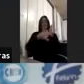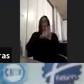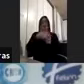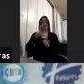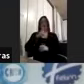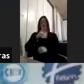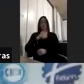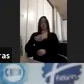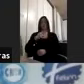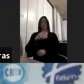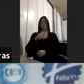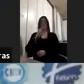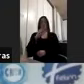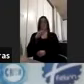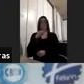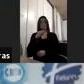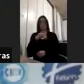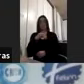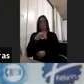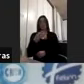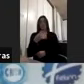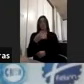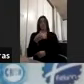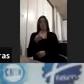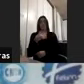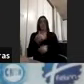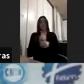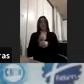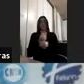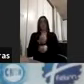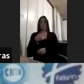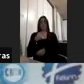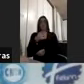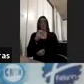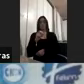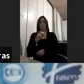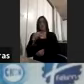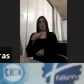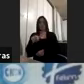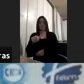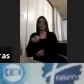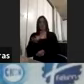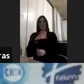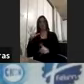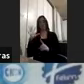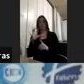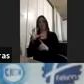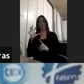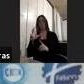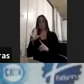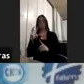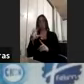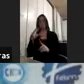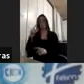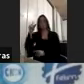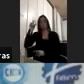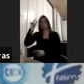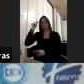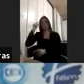15.426 de 2007, que fala sobre incentivo fiscal que foi dado à empresa Renault multinacional. Em troca,